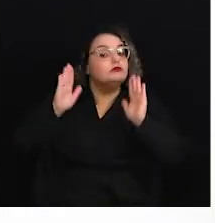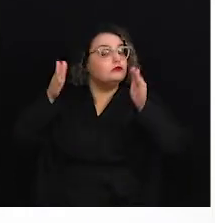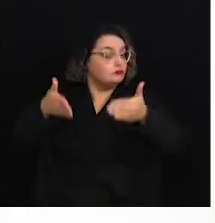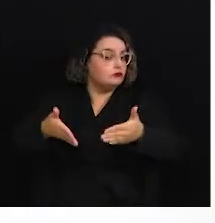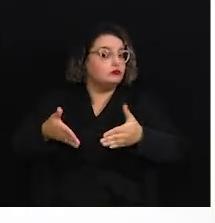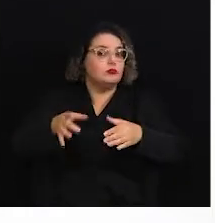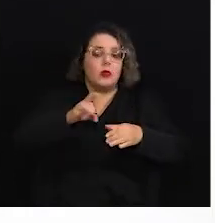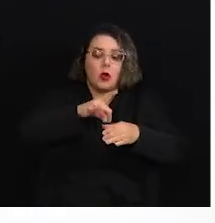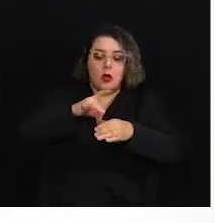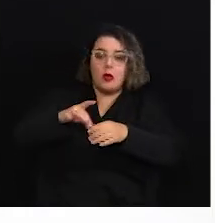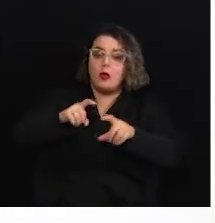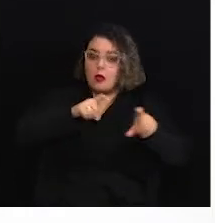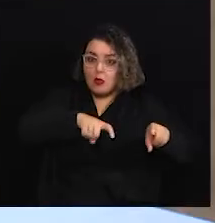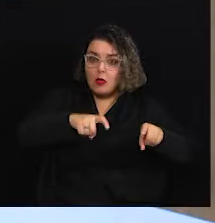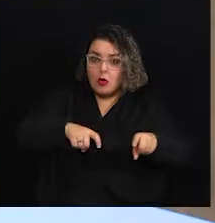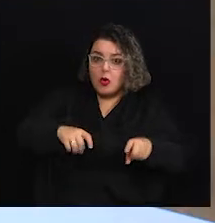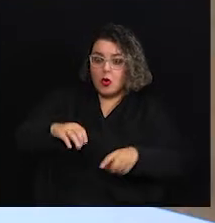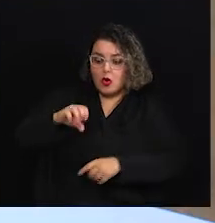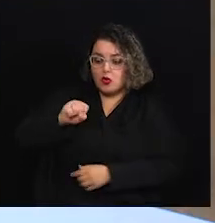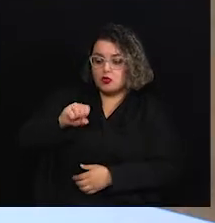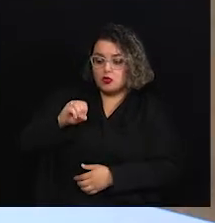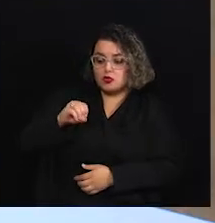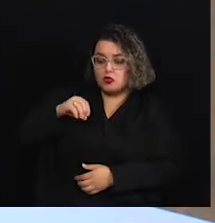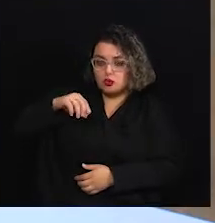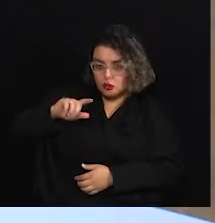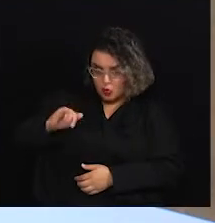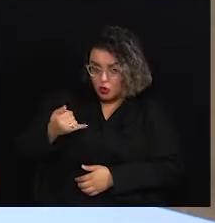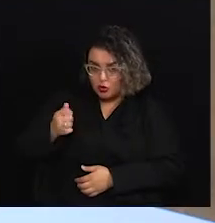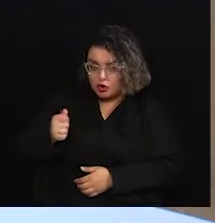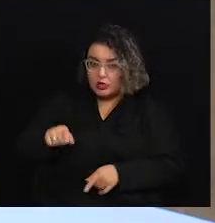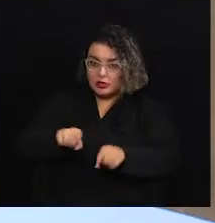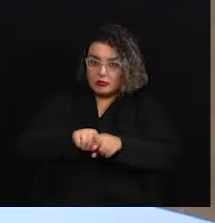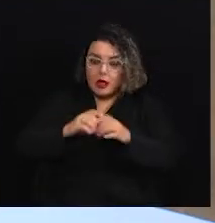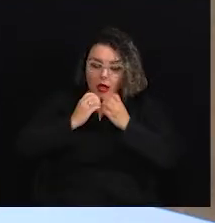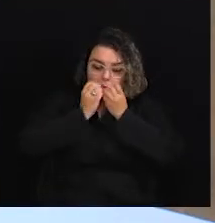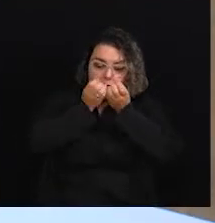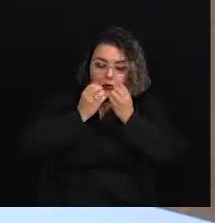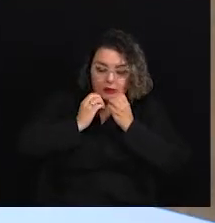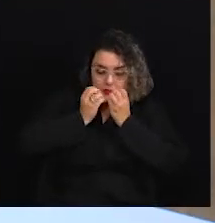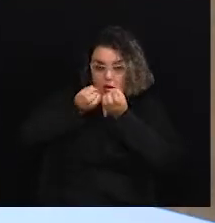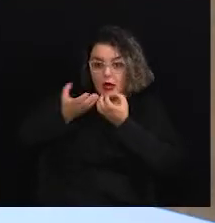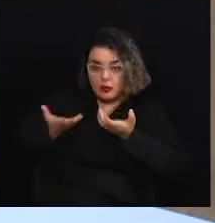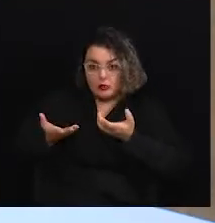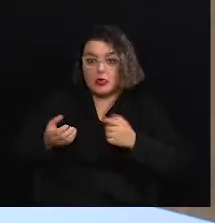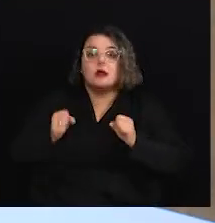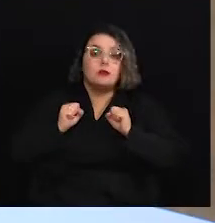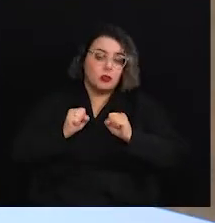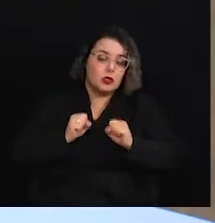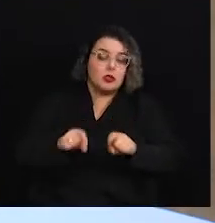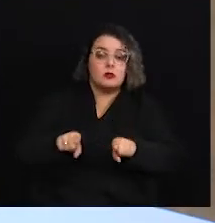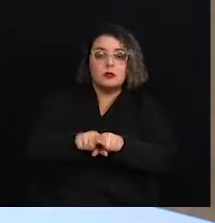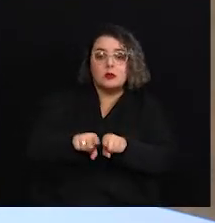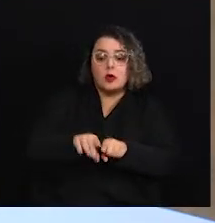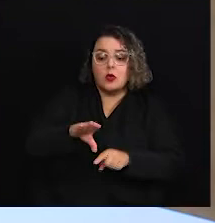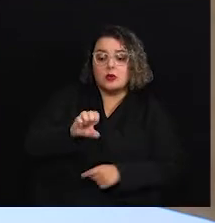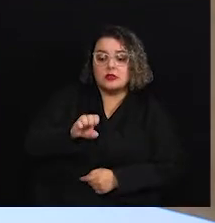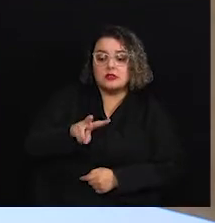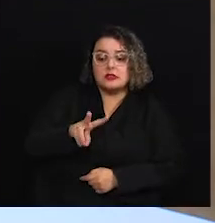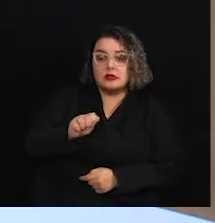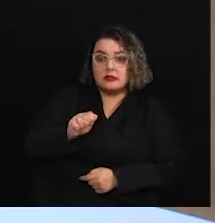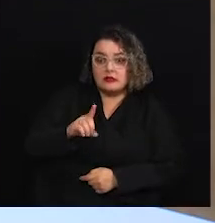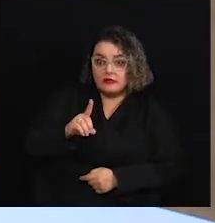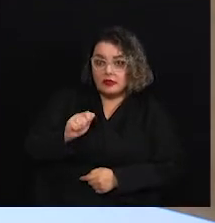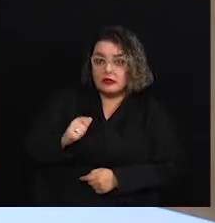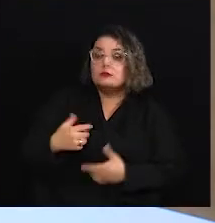focando principalmente em sementes do agro, como soja e milho, só que no meio desse caminho surgiu a oportunidade de trabalhar com cevada. Cevada surgiu com um